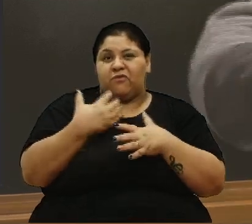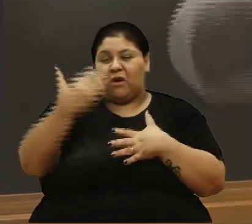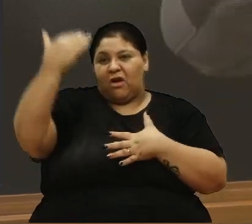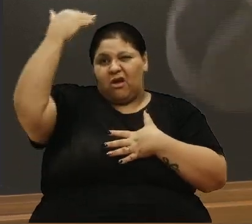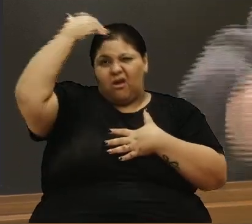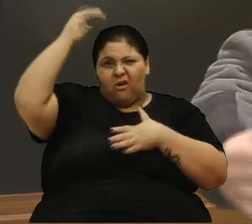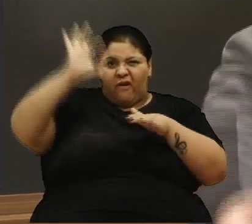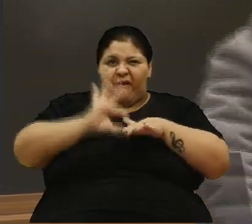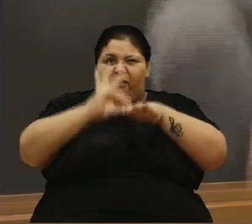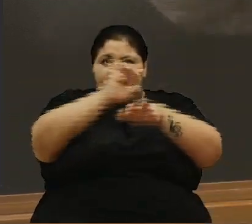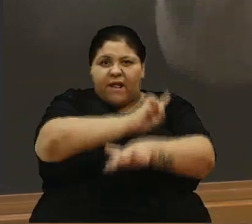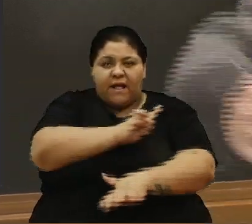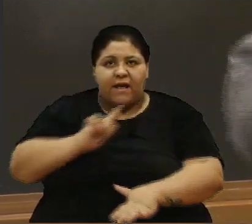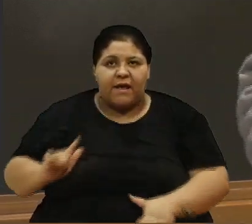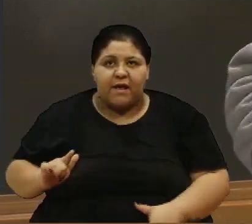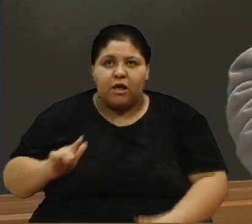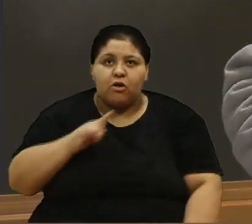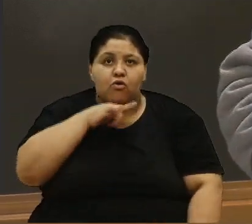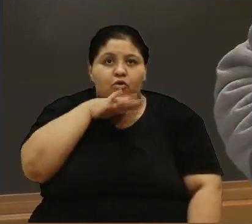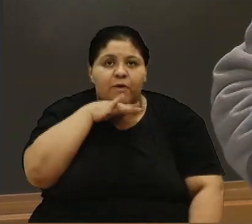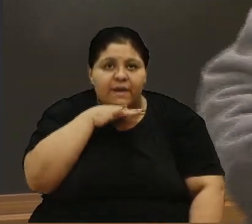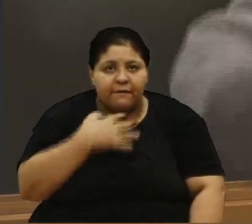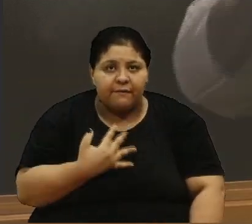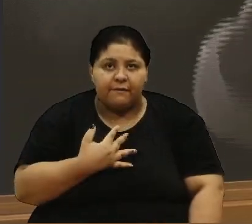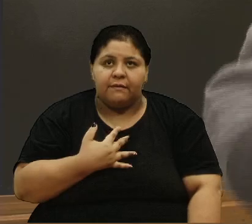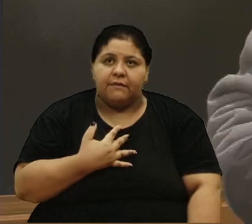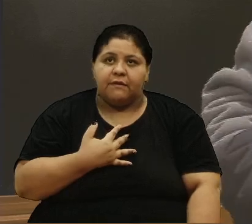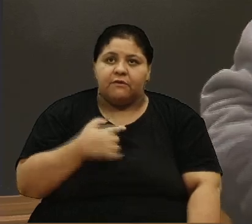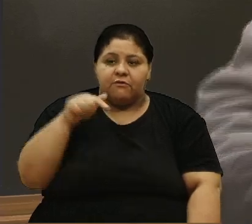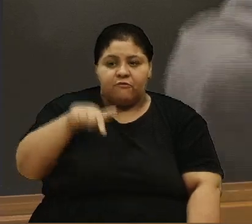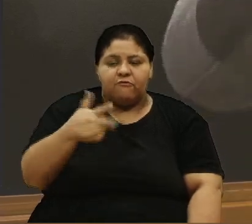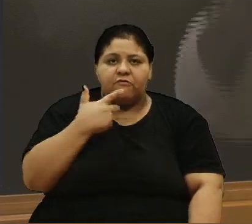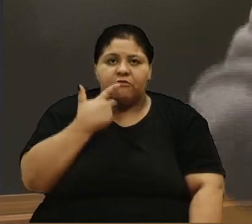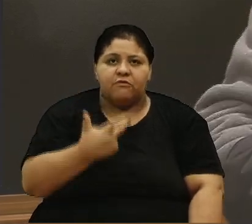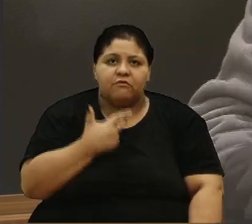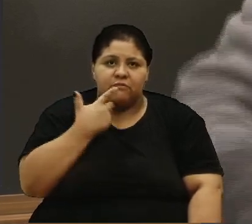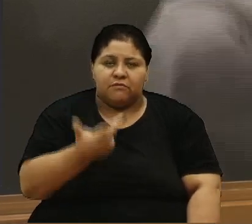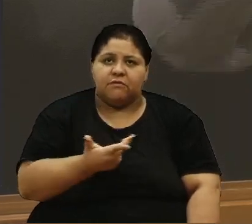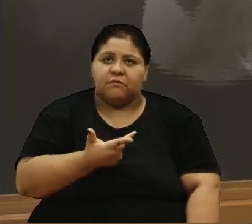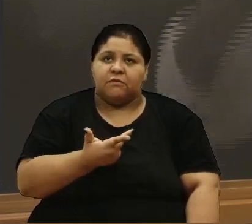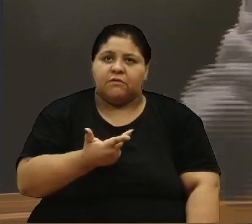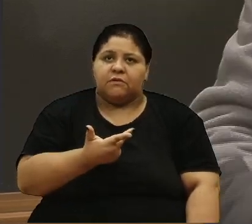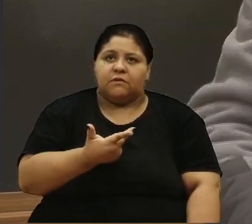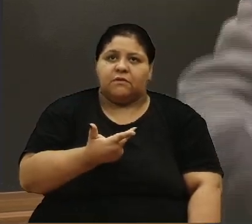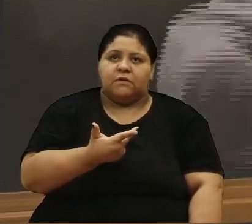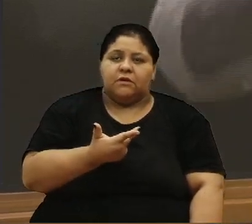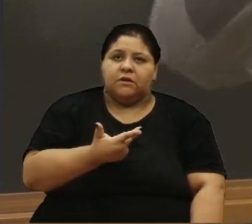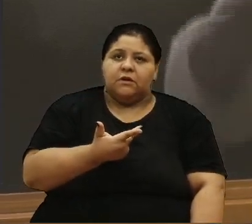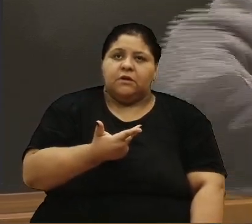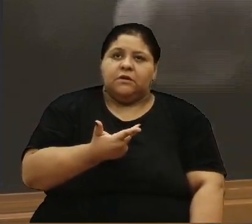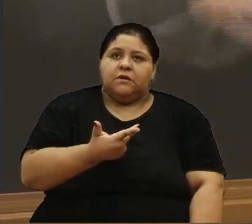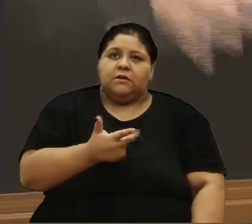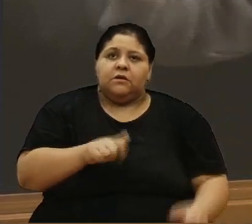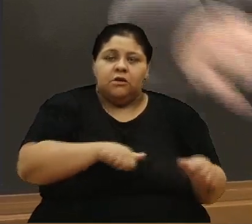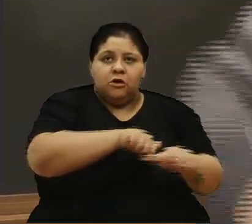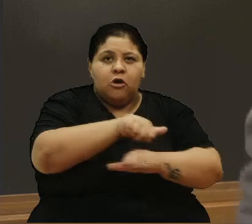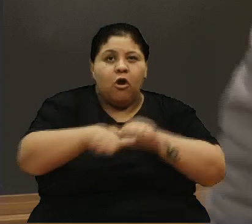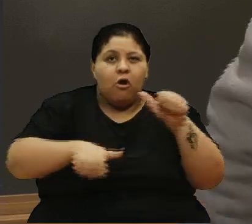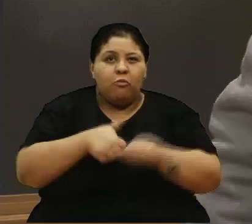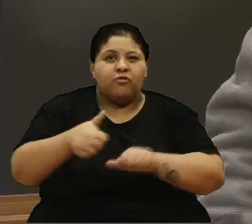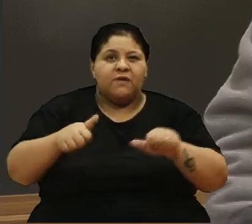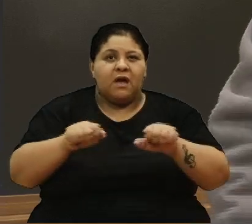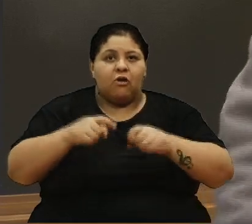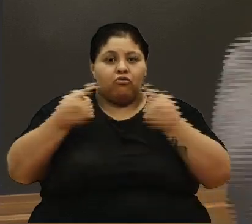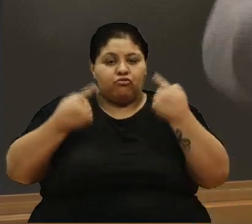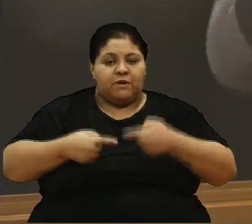o líder de um governo ruim vir aqui desvirtuar a integralidade do debate público nessa